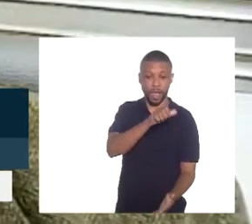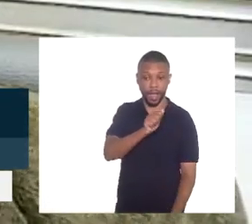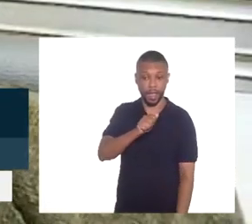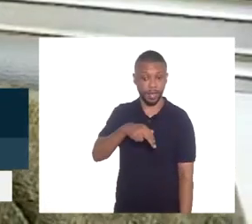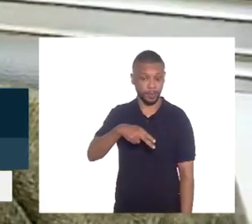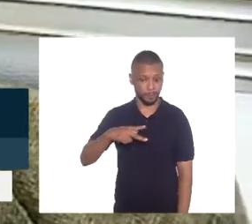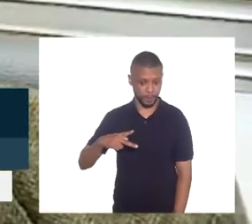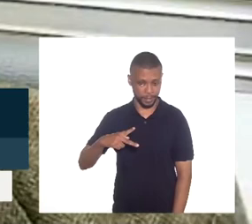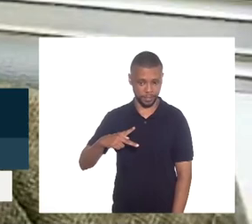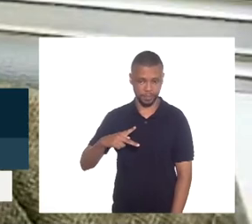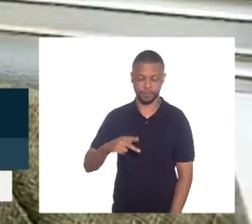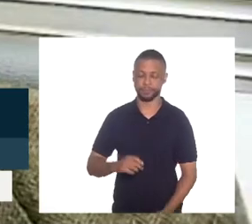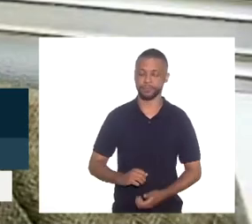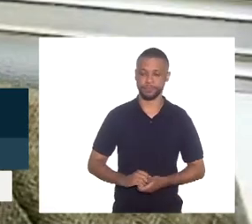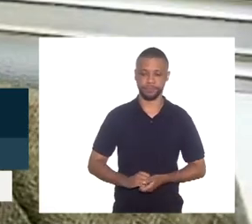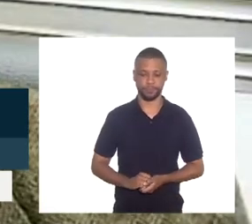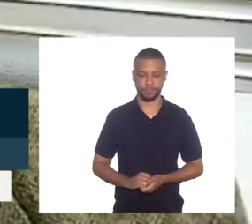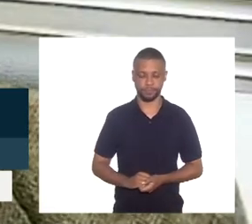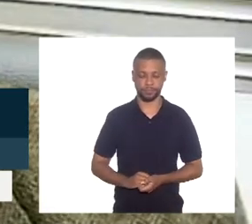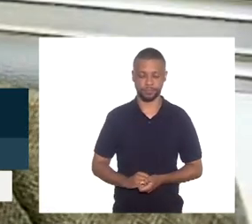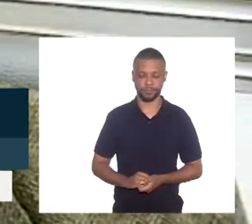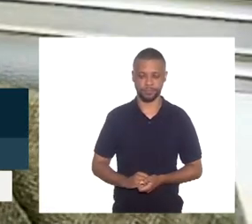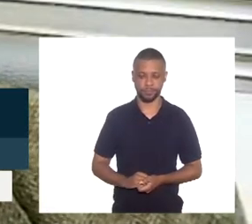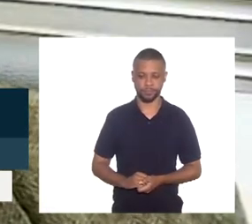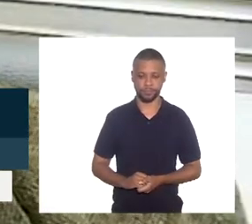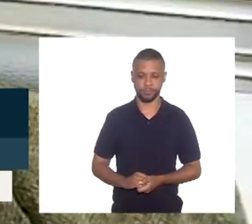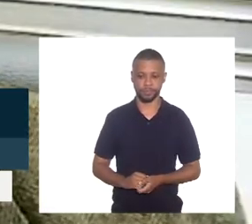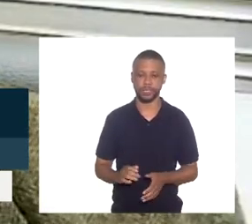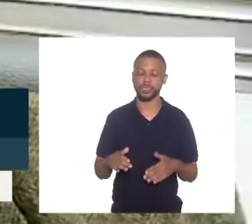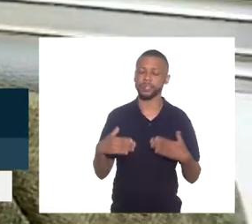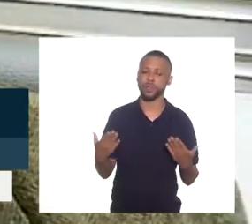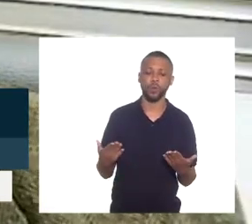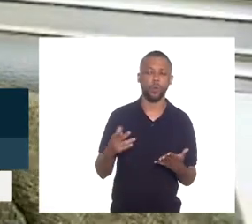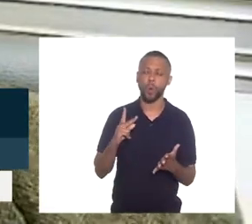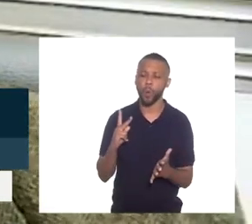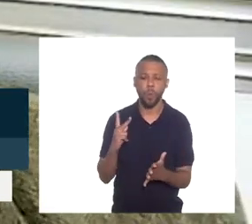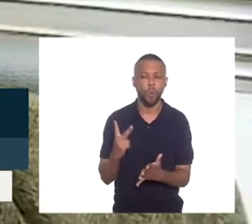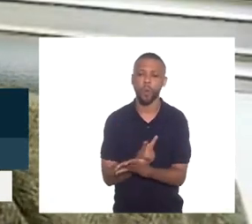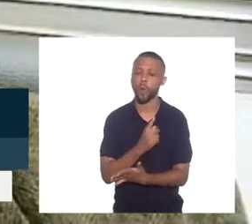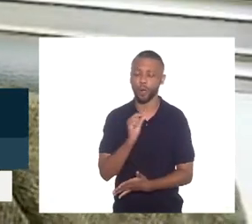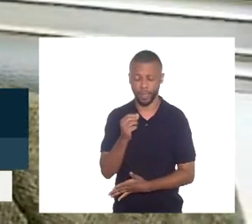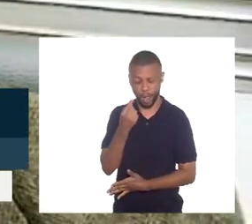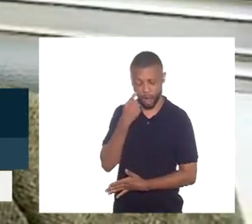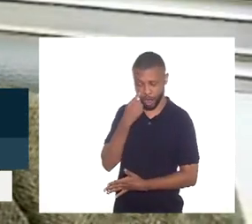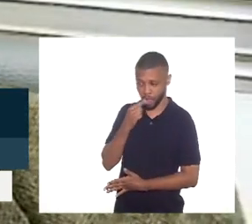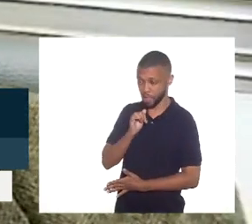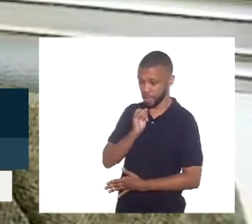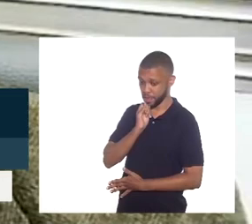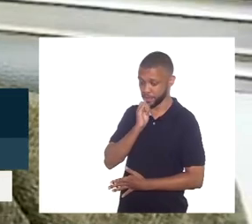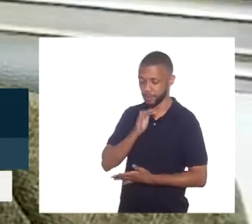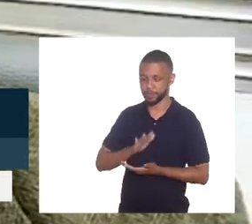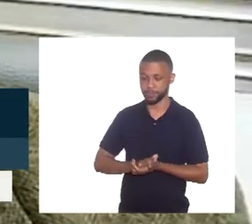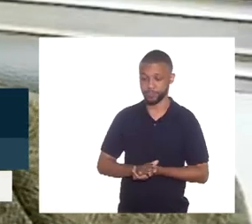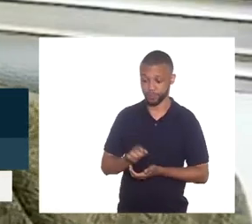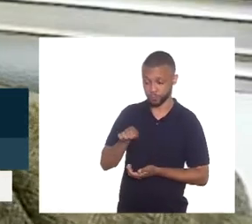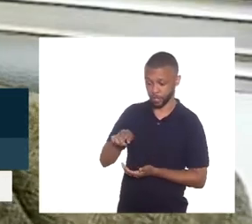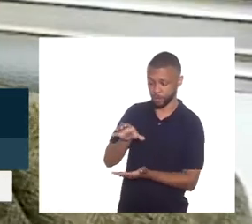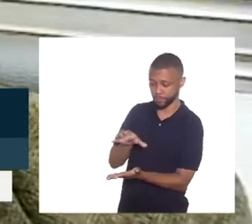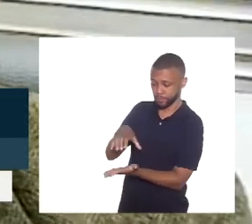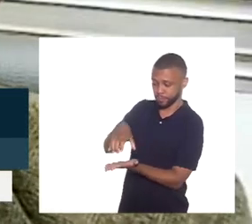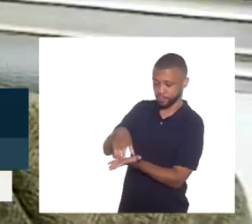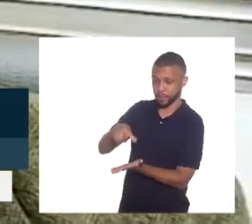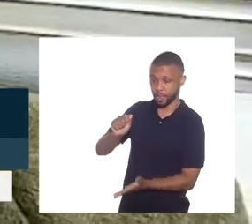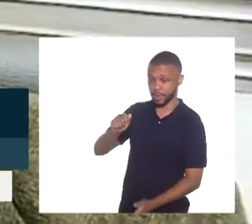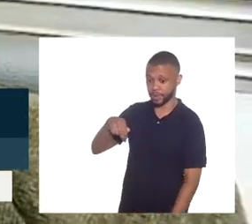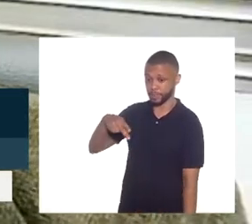Petróleo. E, Mauro Osório, veja só, a ANP, segundo a CPI apurou, e